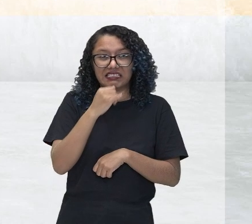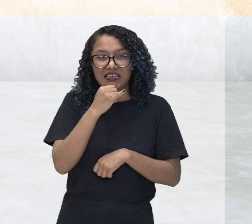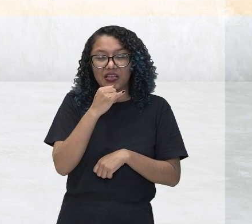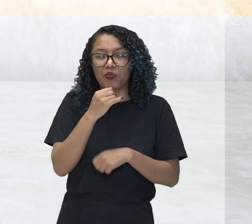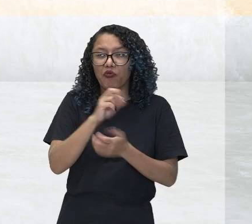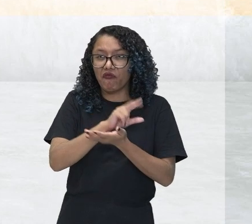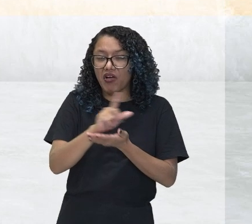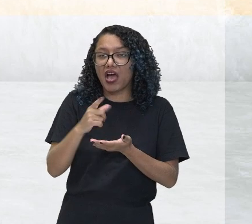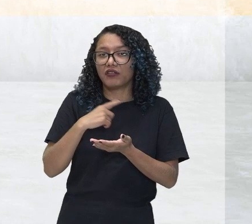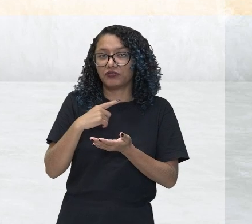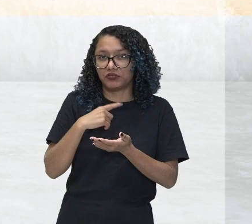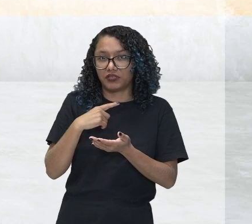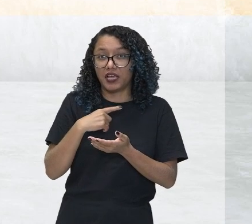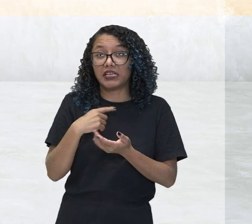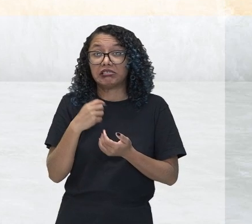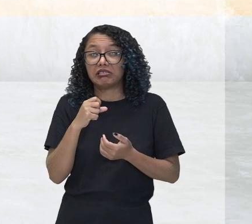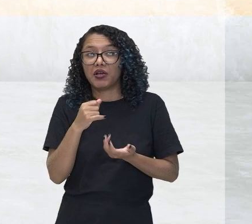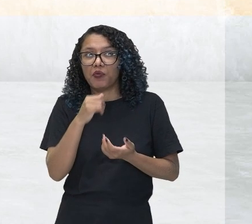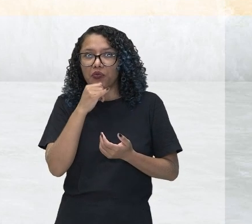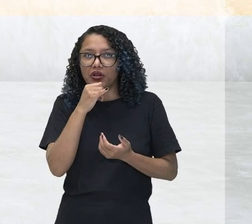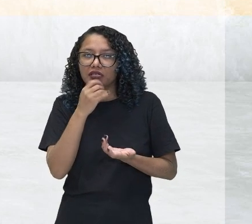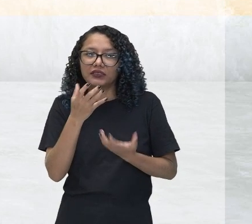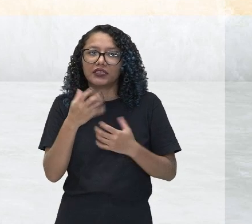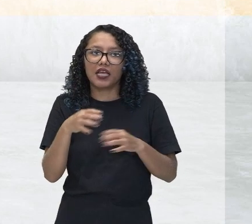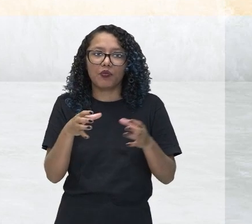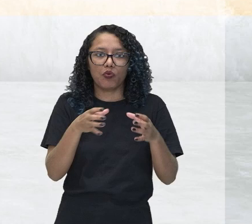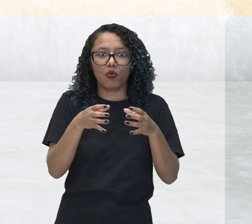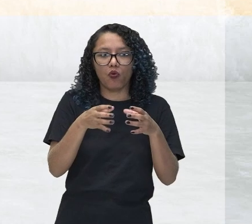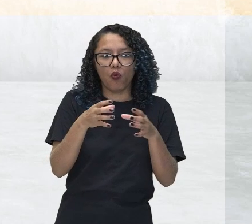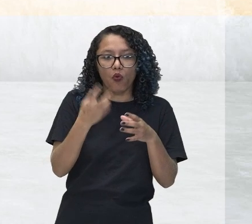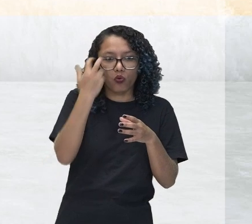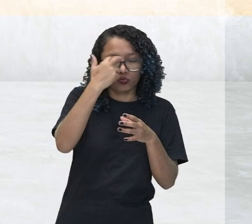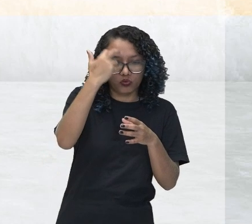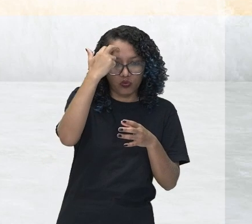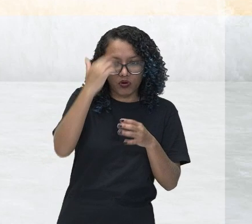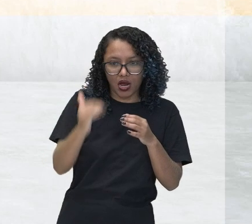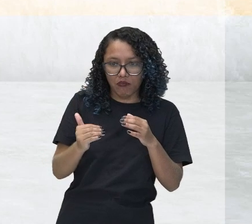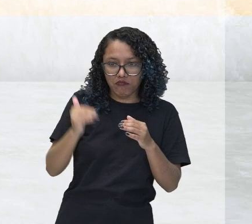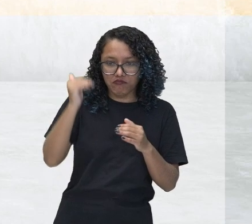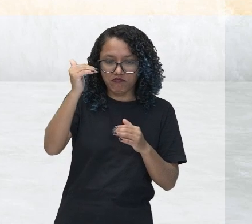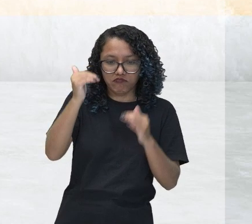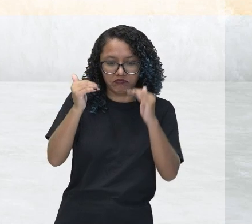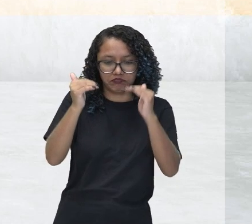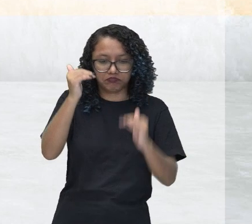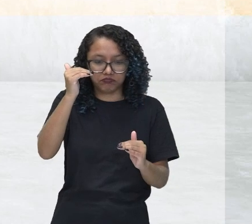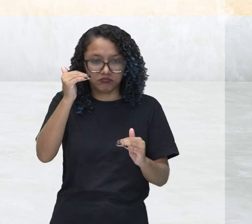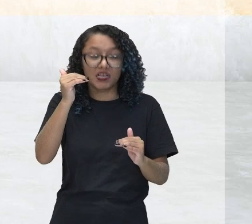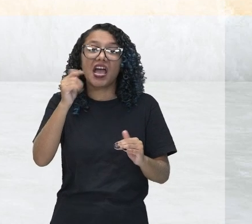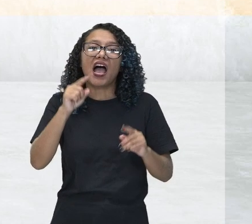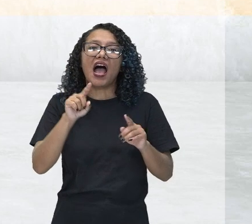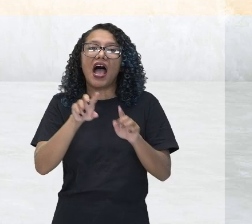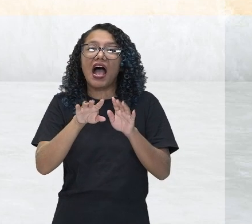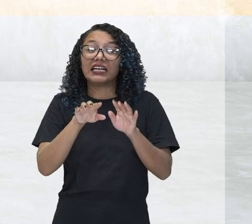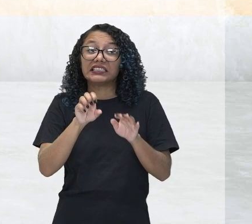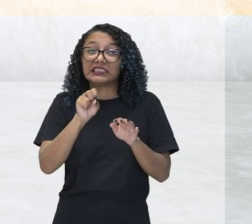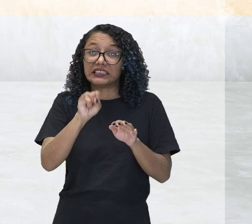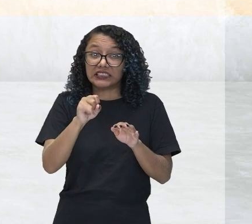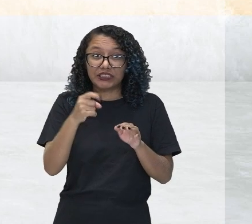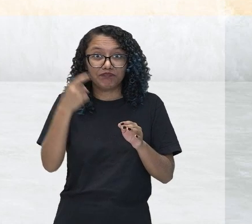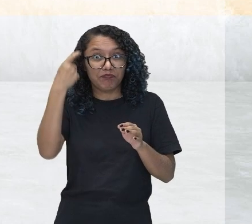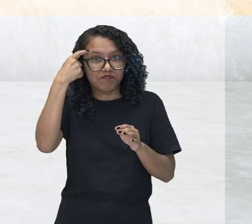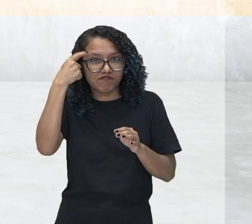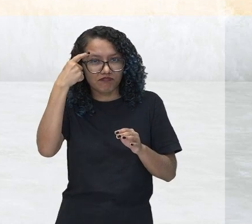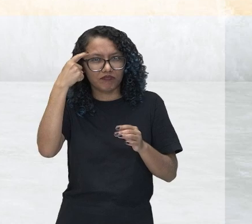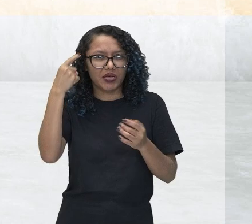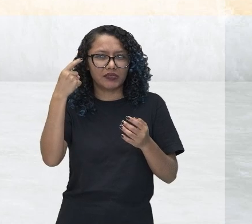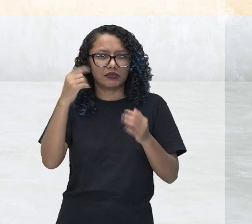uma cultura inferior ou a outra, nós temos, muitas vezes, genocídios, né? Nós